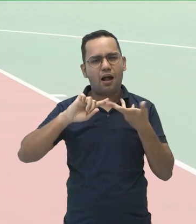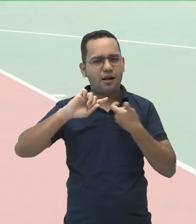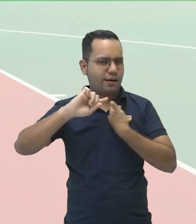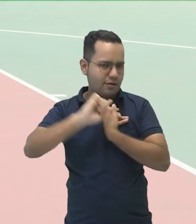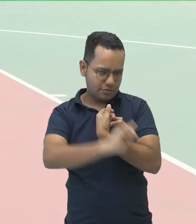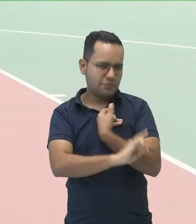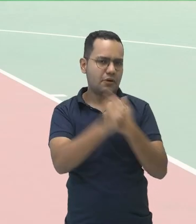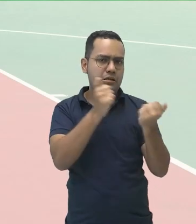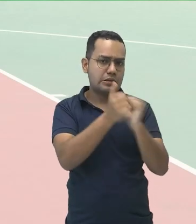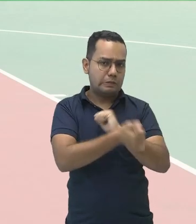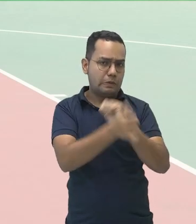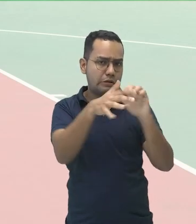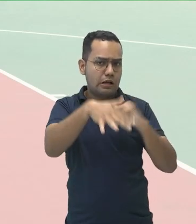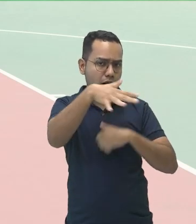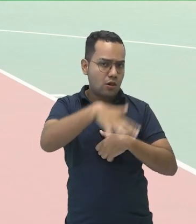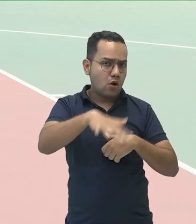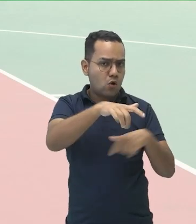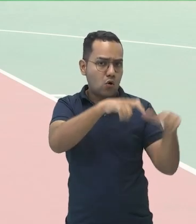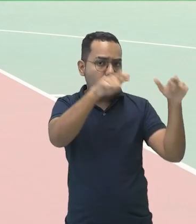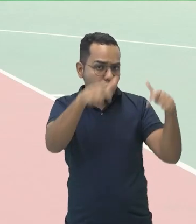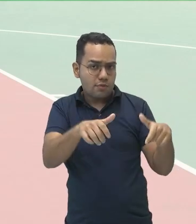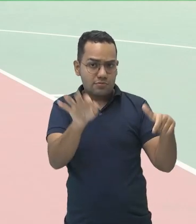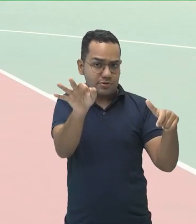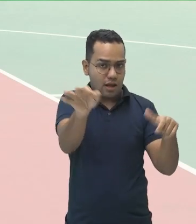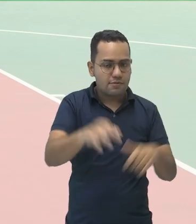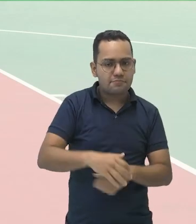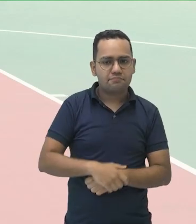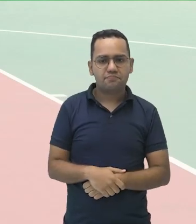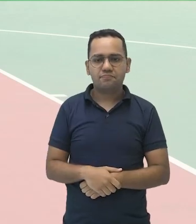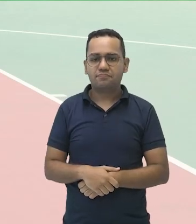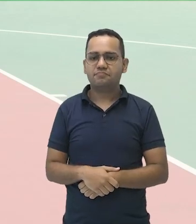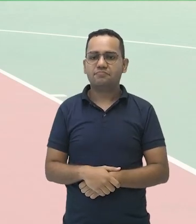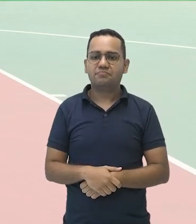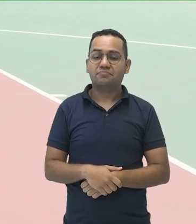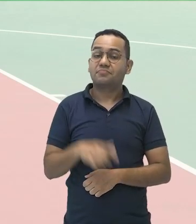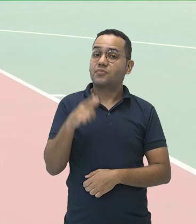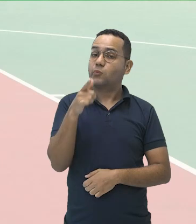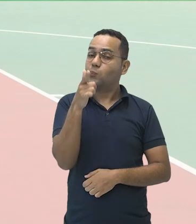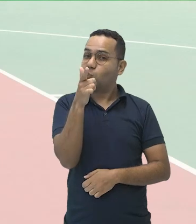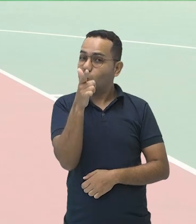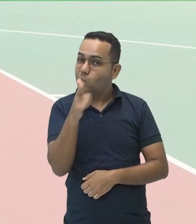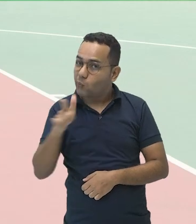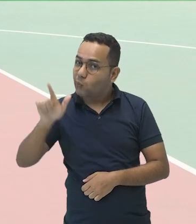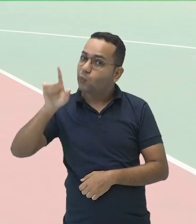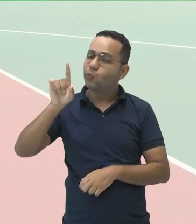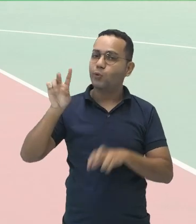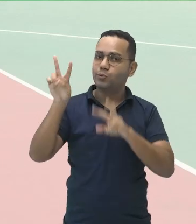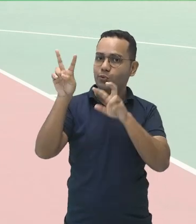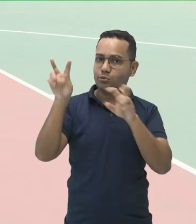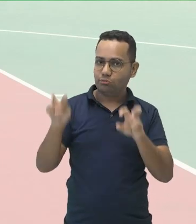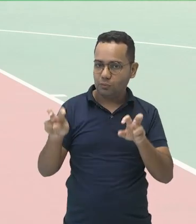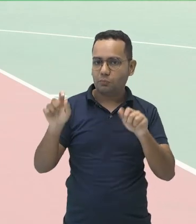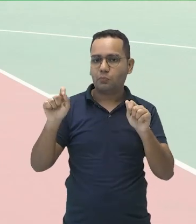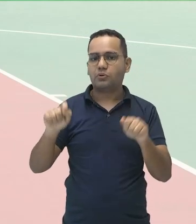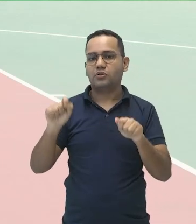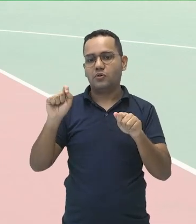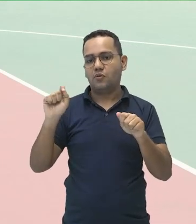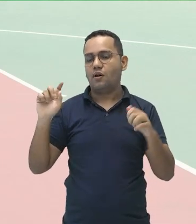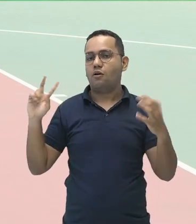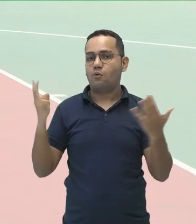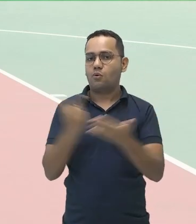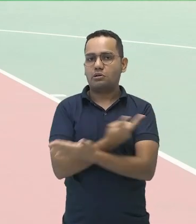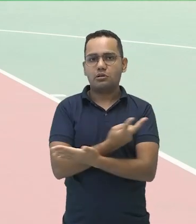vôlei, do basquete. Então, infinitas possibilidades. Mas tem uma outra coisa que acontece, né? Não